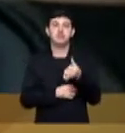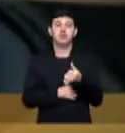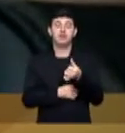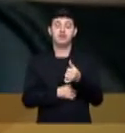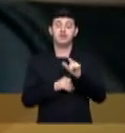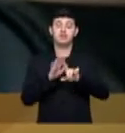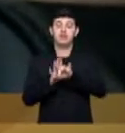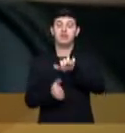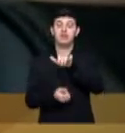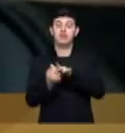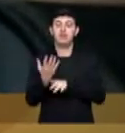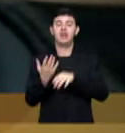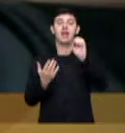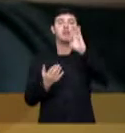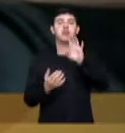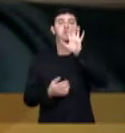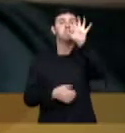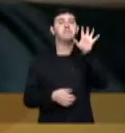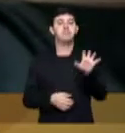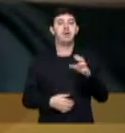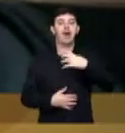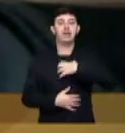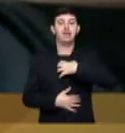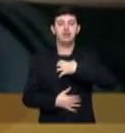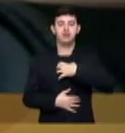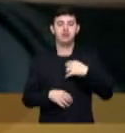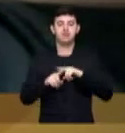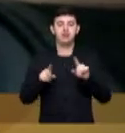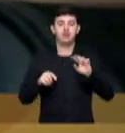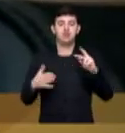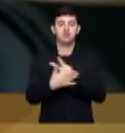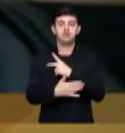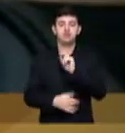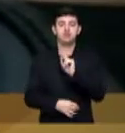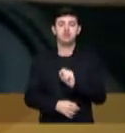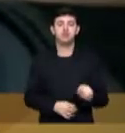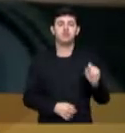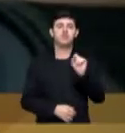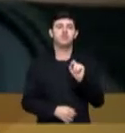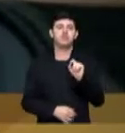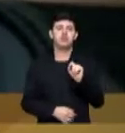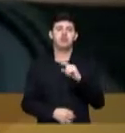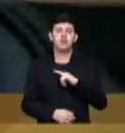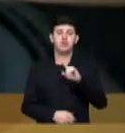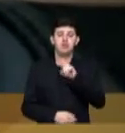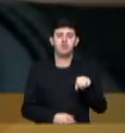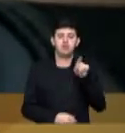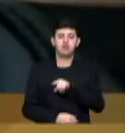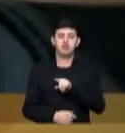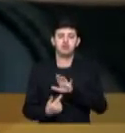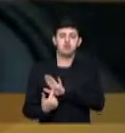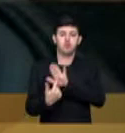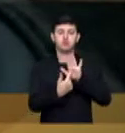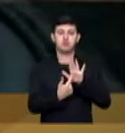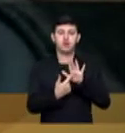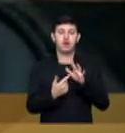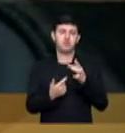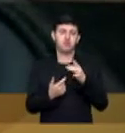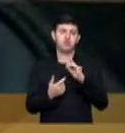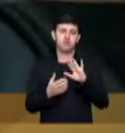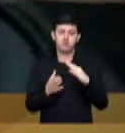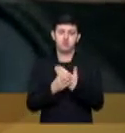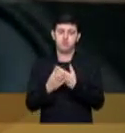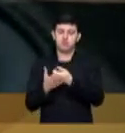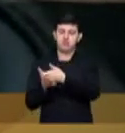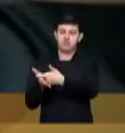O diploma que é impugnado tem o seu teor reproduzido no relatório e